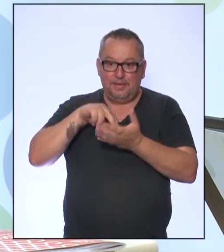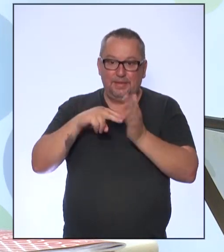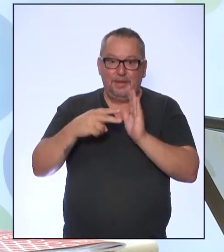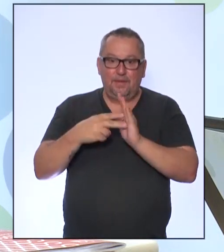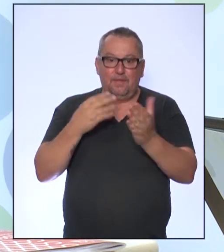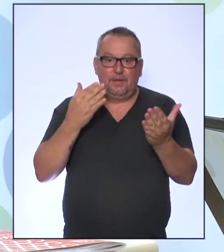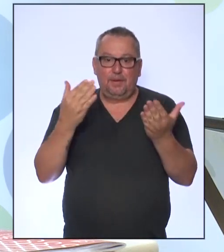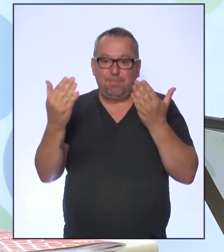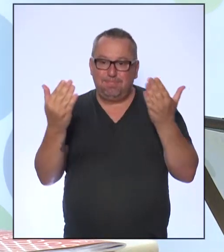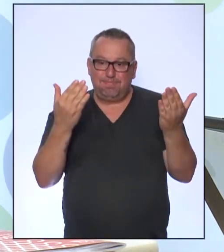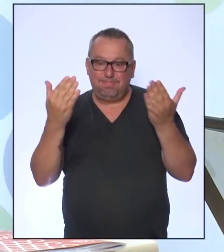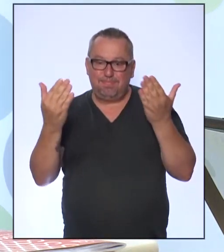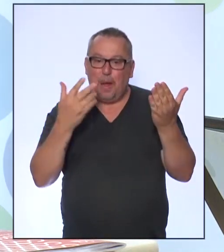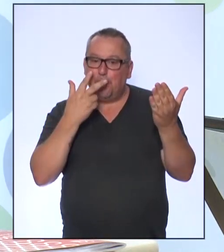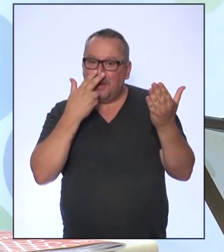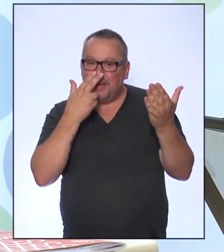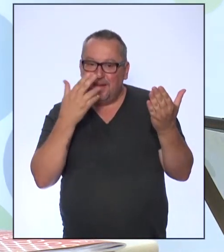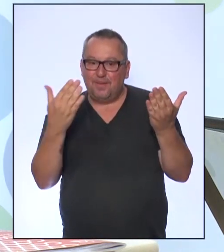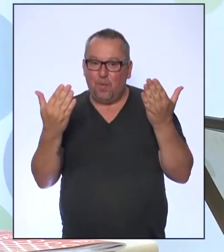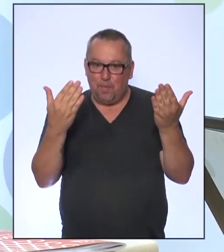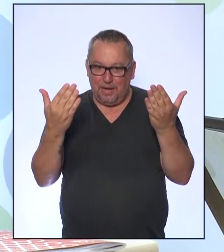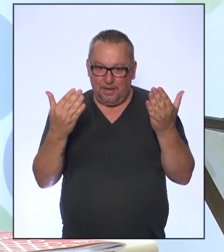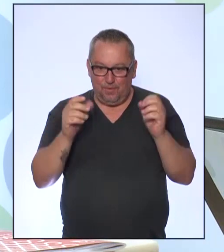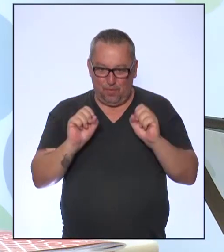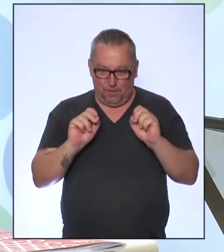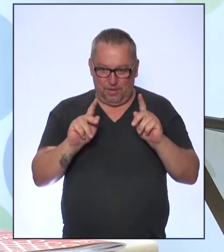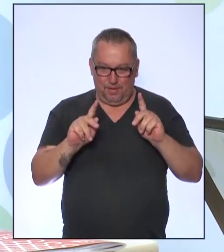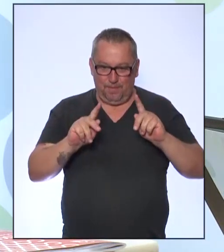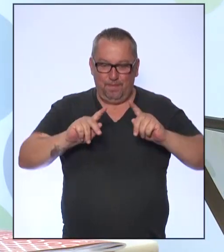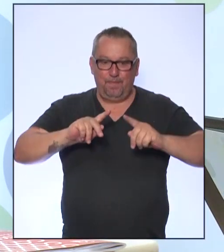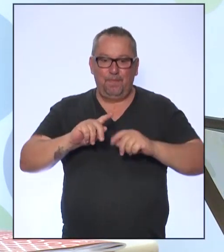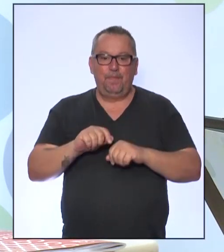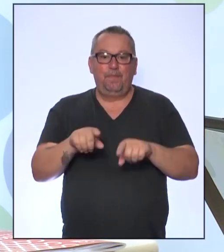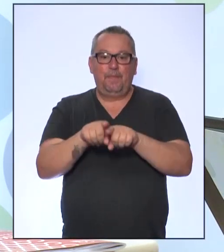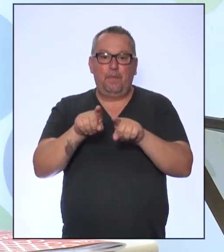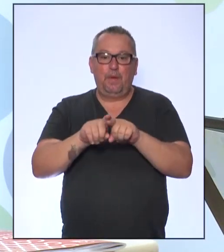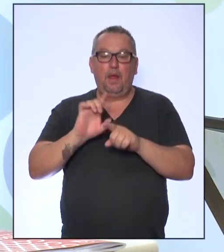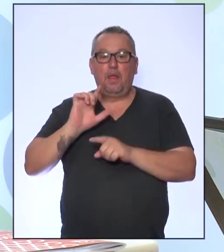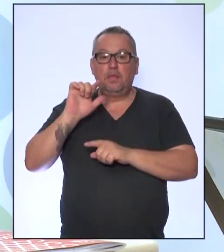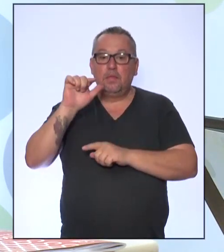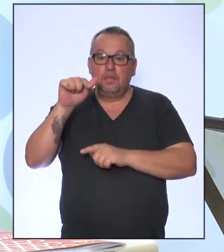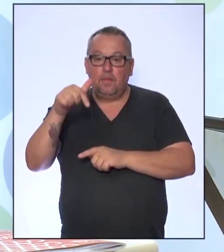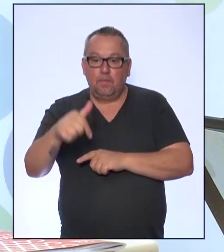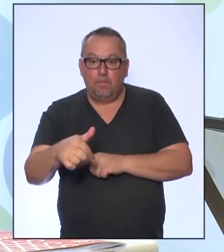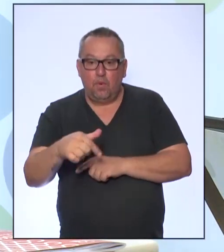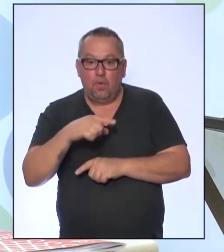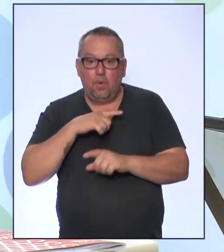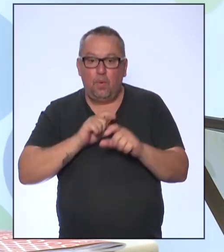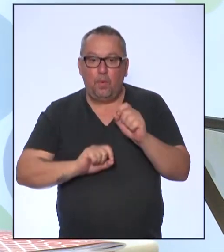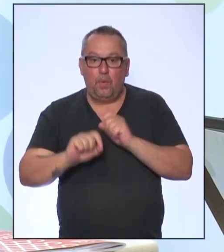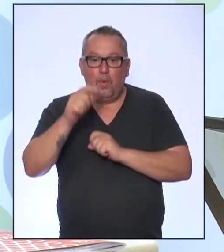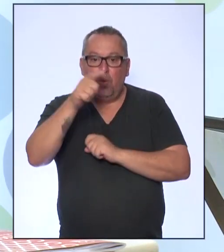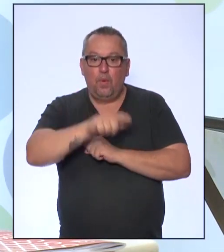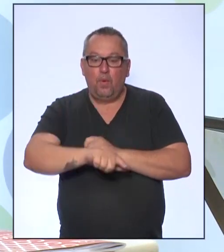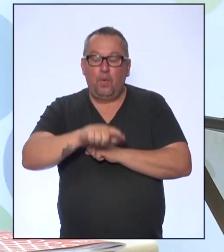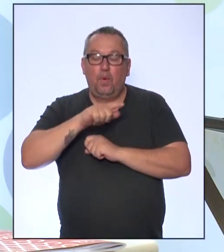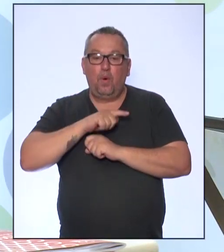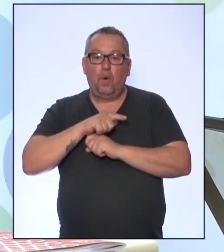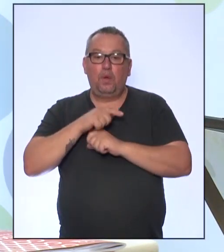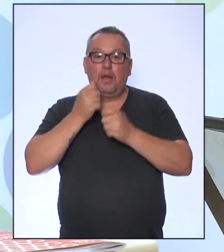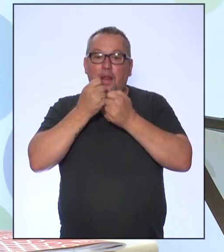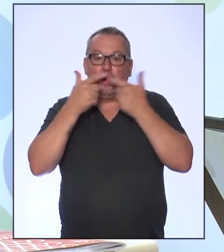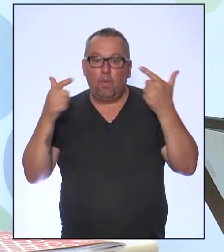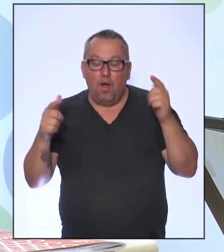E ela fica mais explícita, certo? E aí, depois, eu tenho o quê? Uma outra figura de linguagem